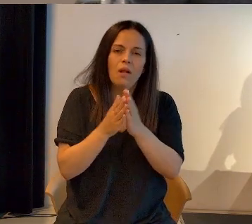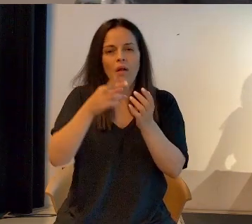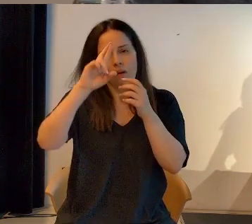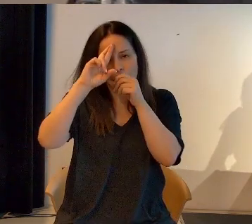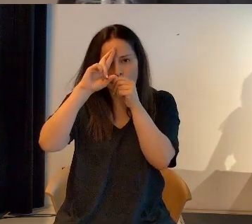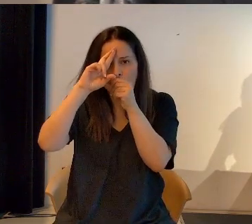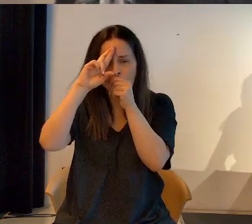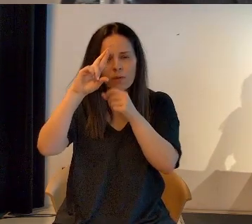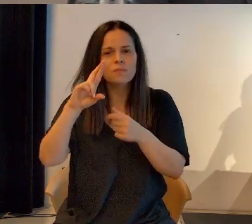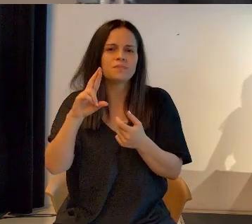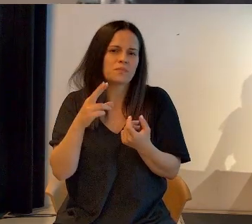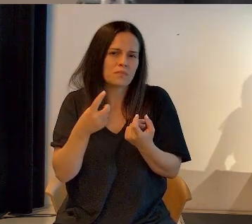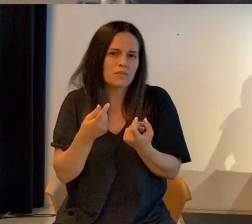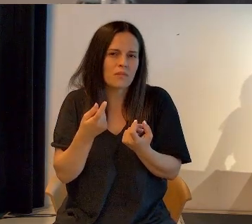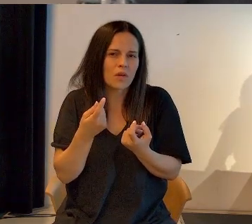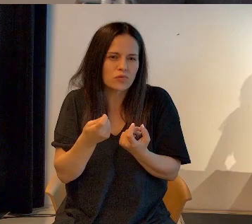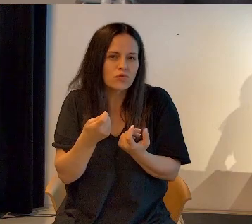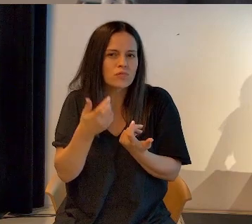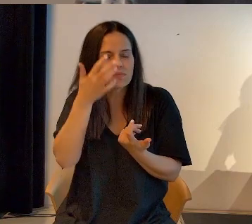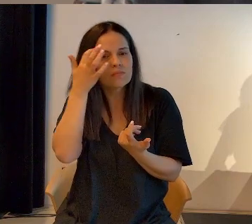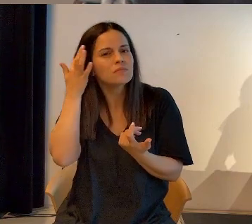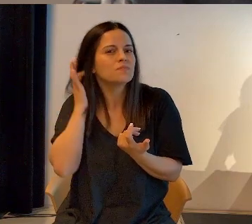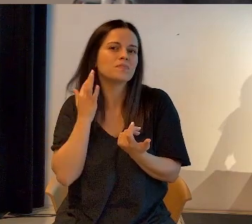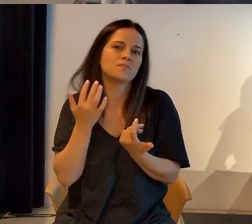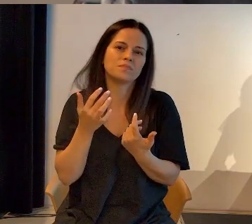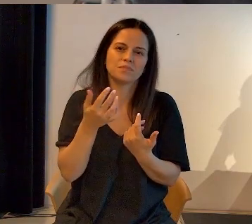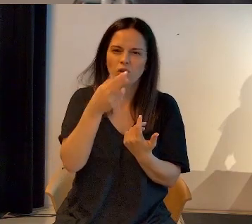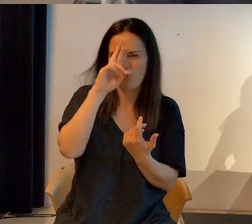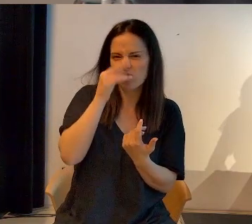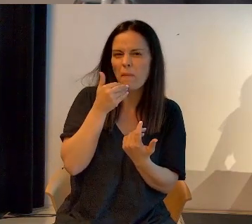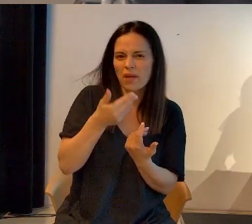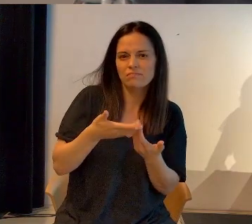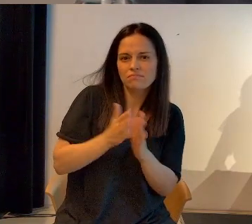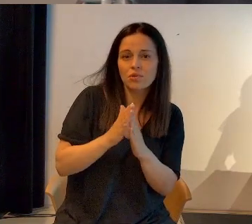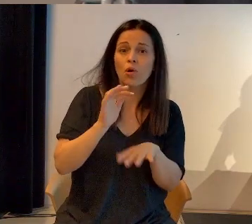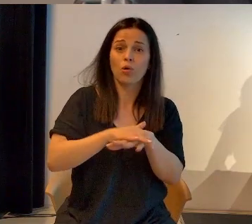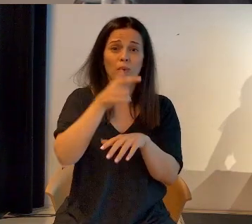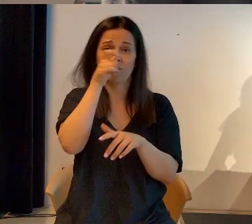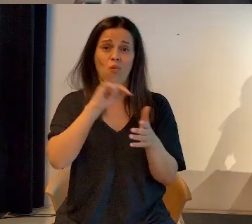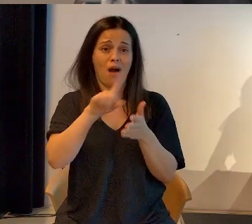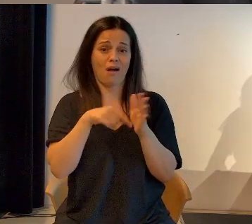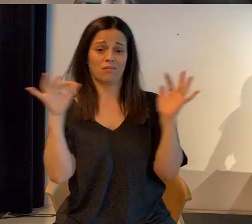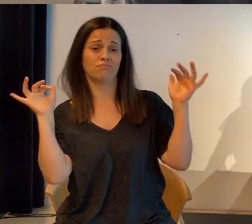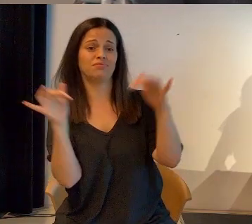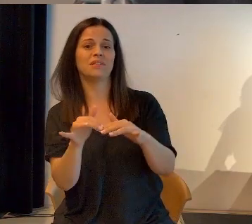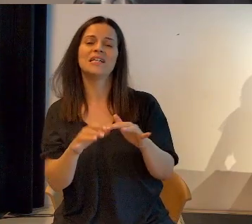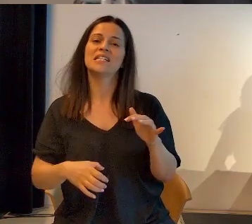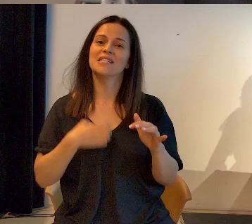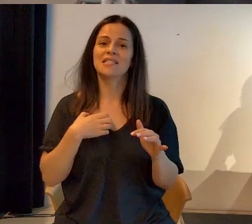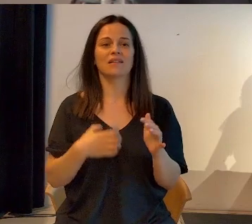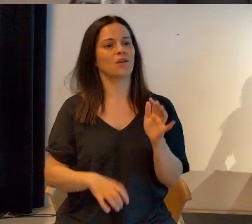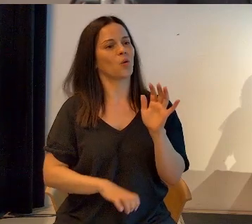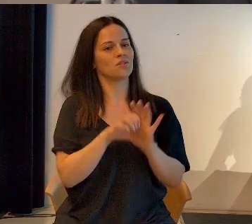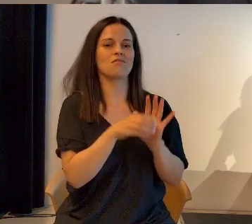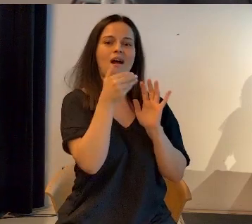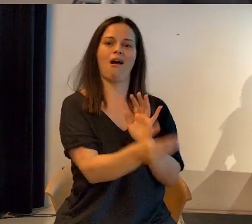portanto, por estes agentes, para que quem vem à Águeda tenha todas as condições para que possa passar aqui